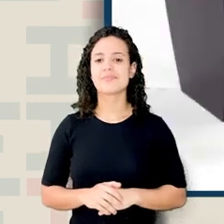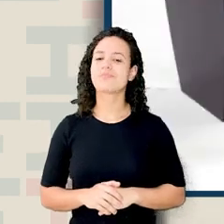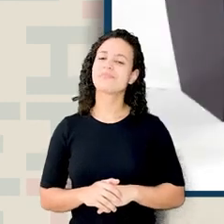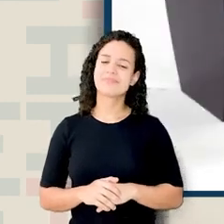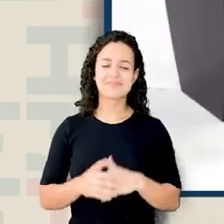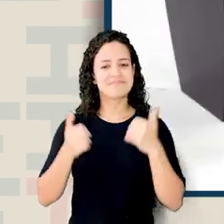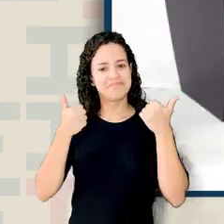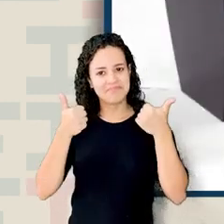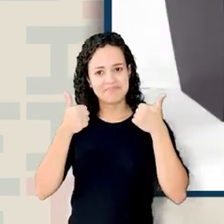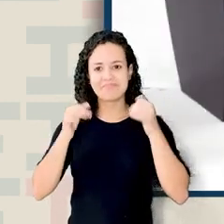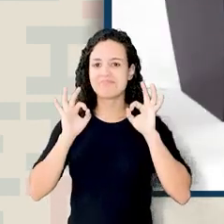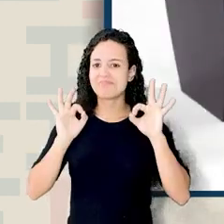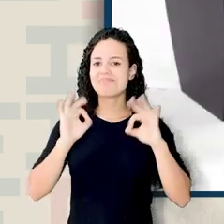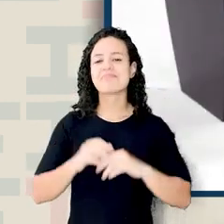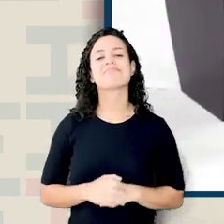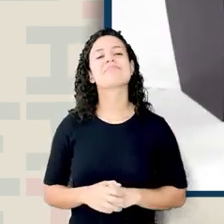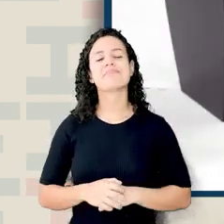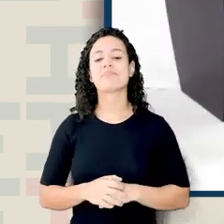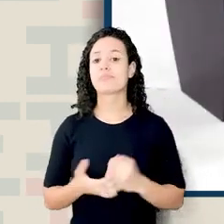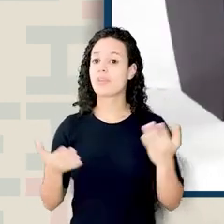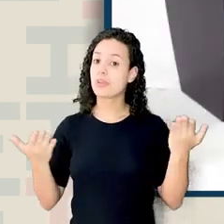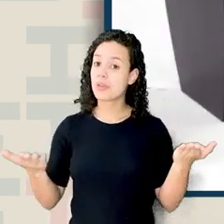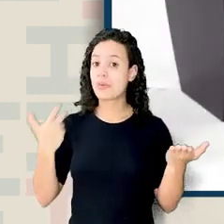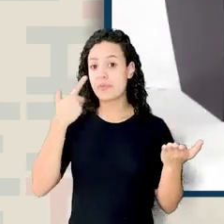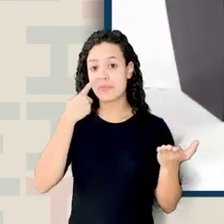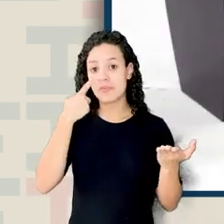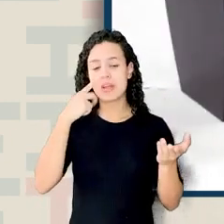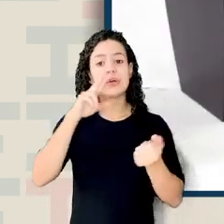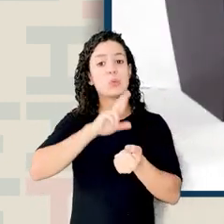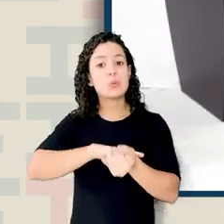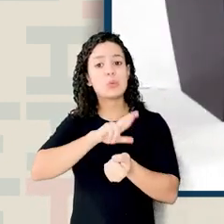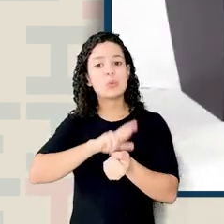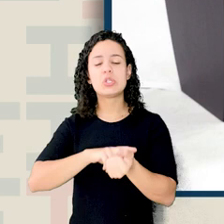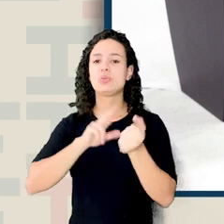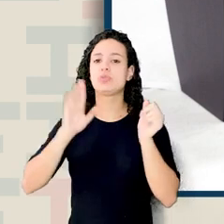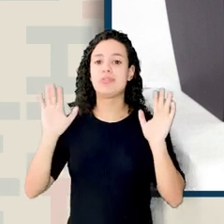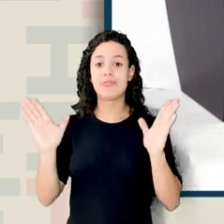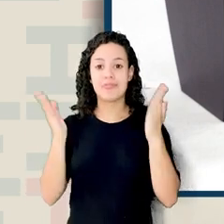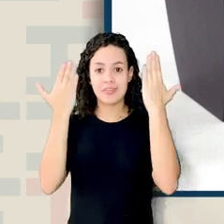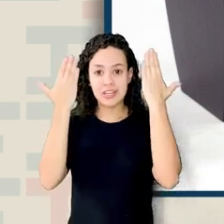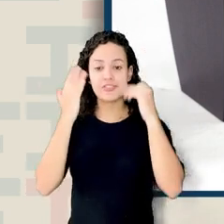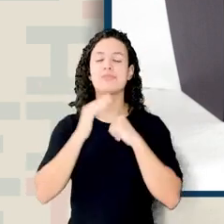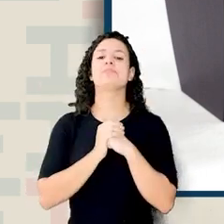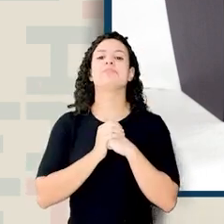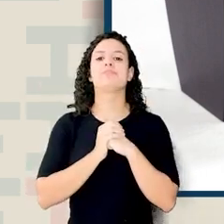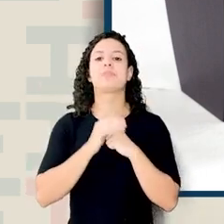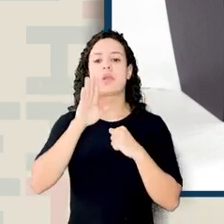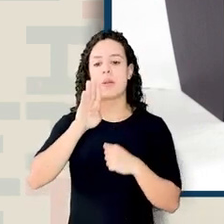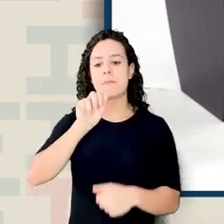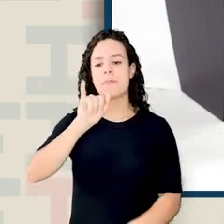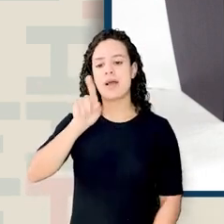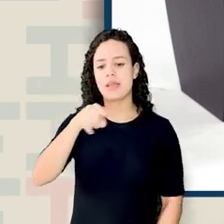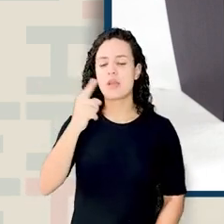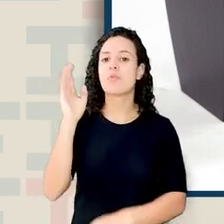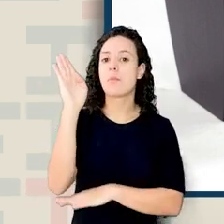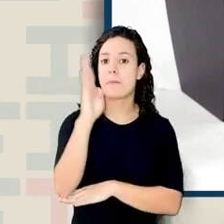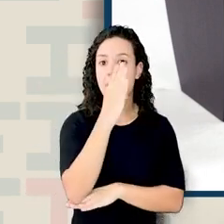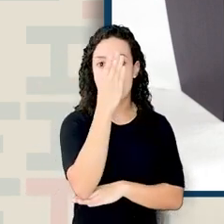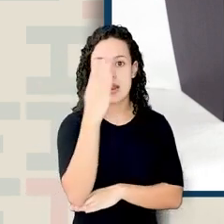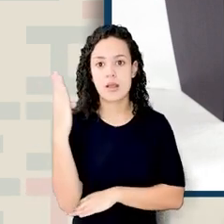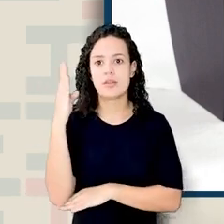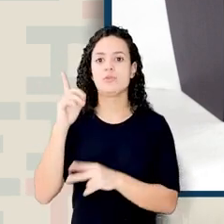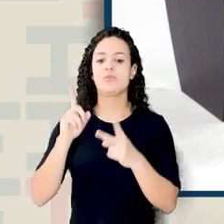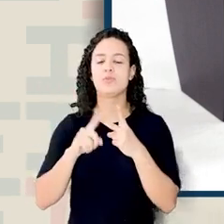Muito bem. Olha só, estamos falando dos toques festivos, estamos falando do baião de maracatu,